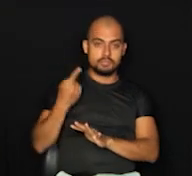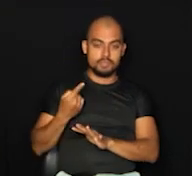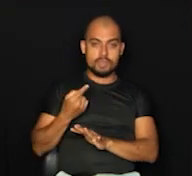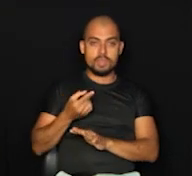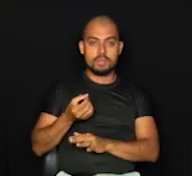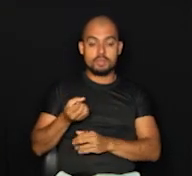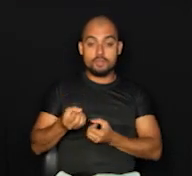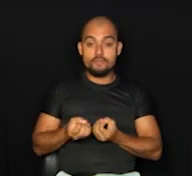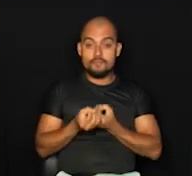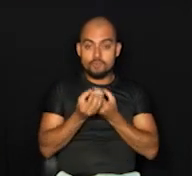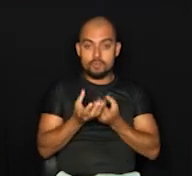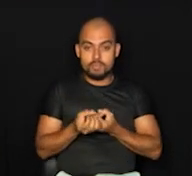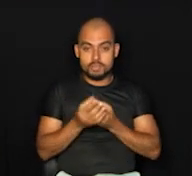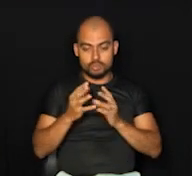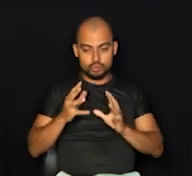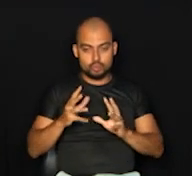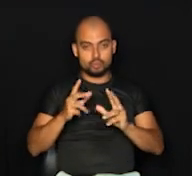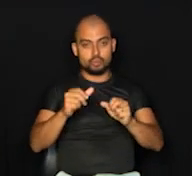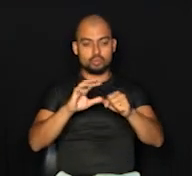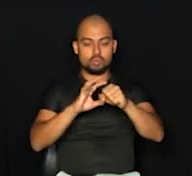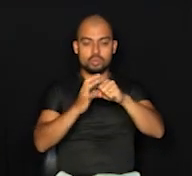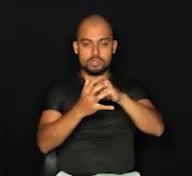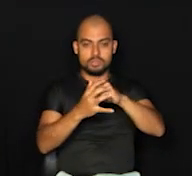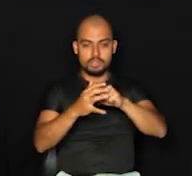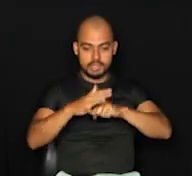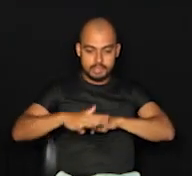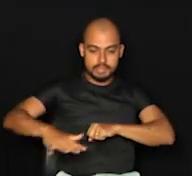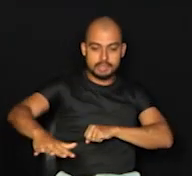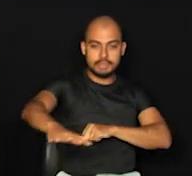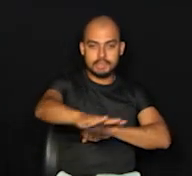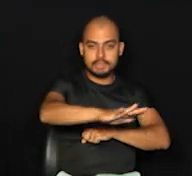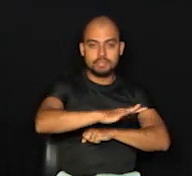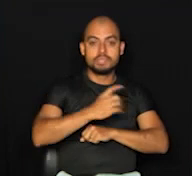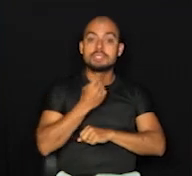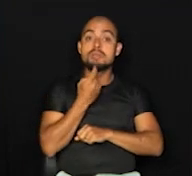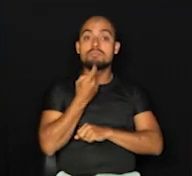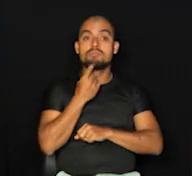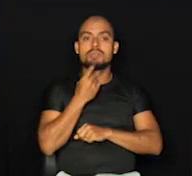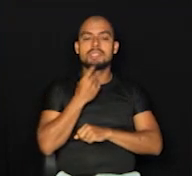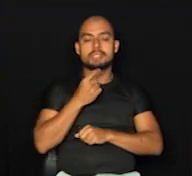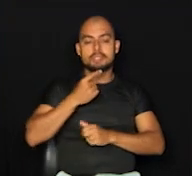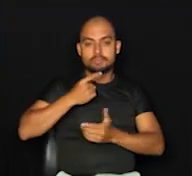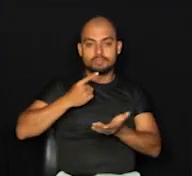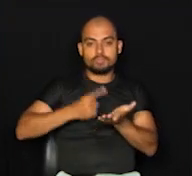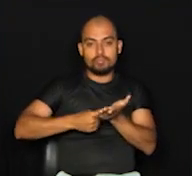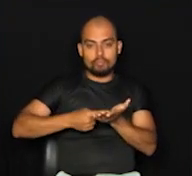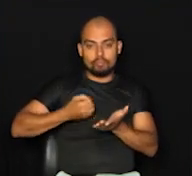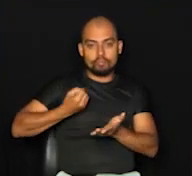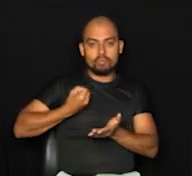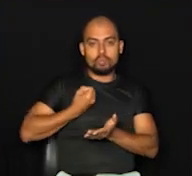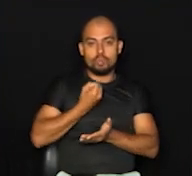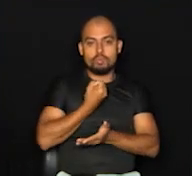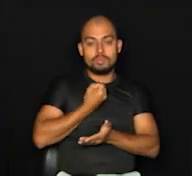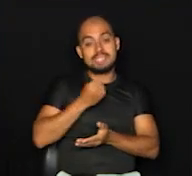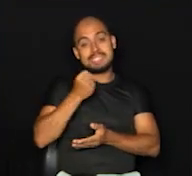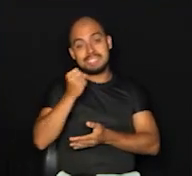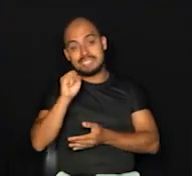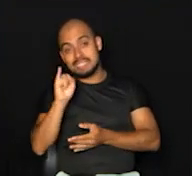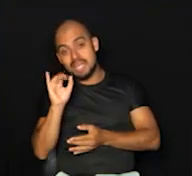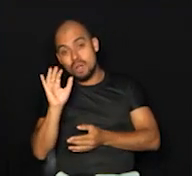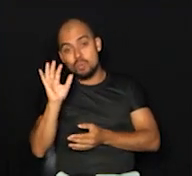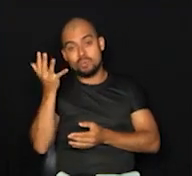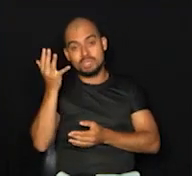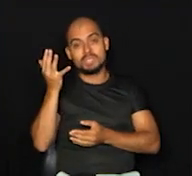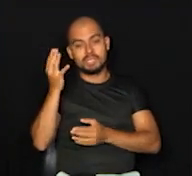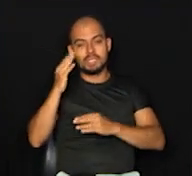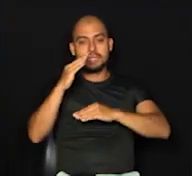completas, então, do coronavírus na região metropolitana de Campinas, de acordo com a última atualização que nós temos. Se surgir durante o Câmara Total,